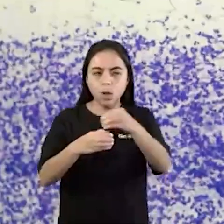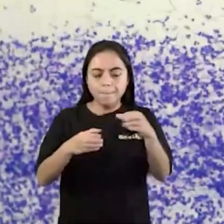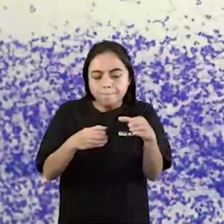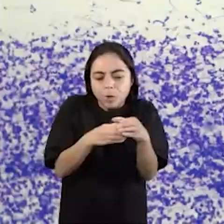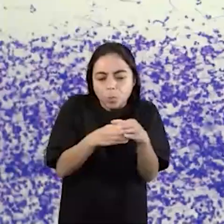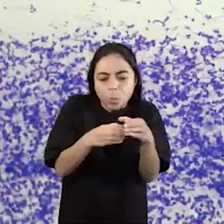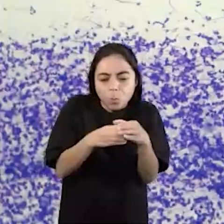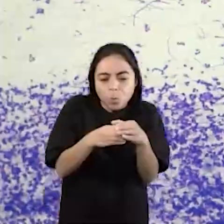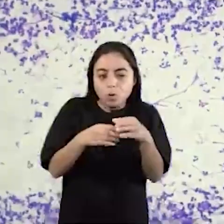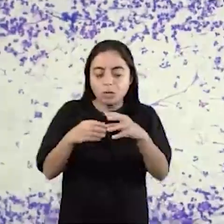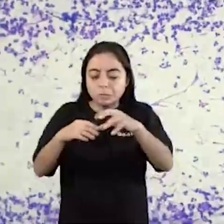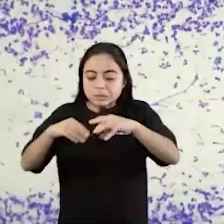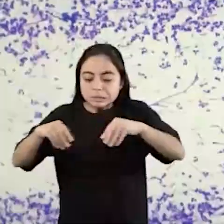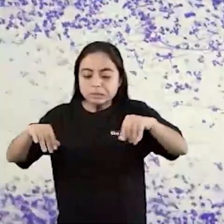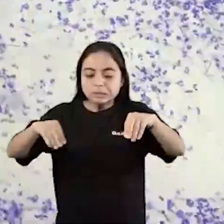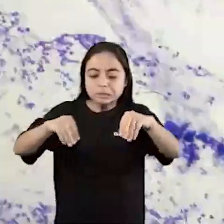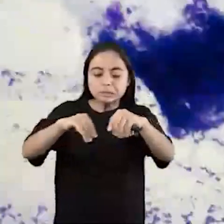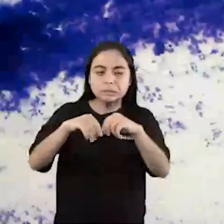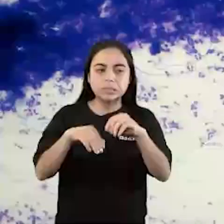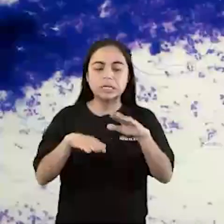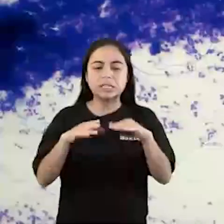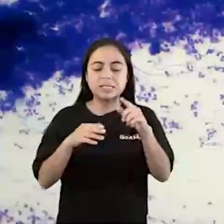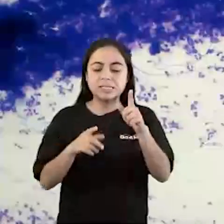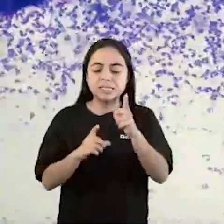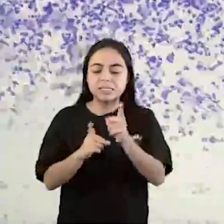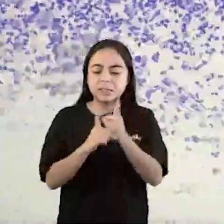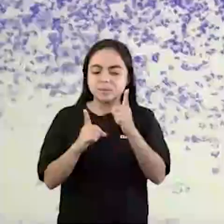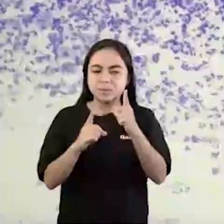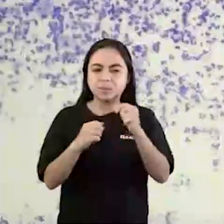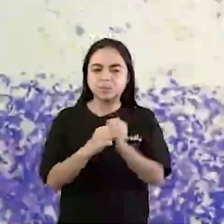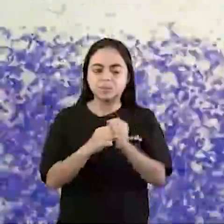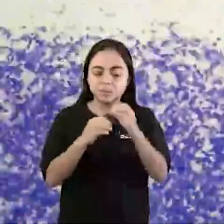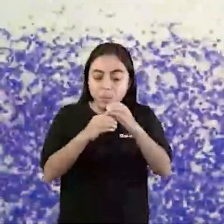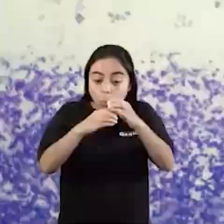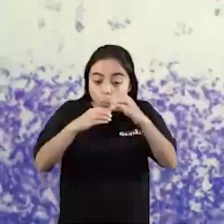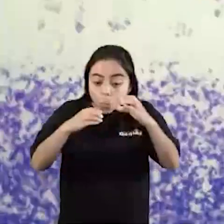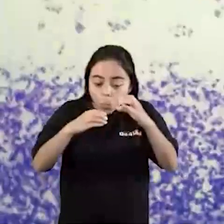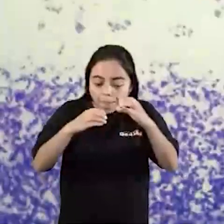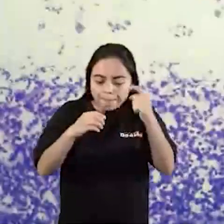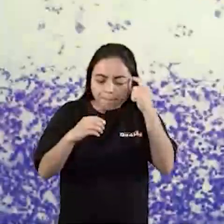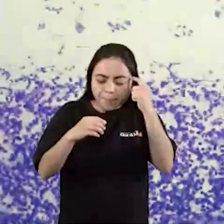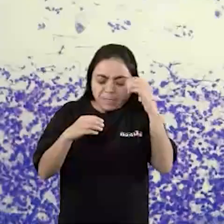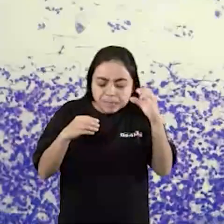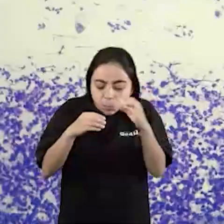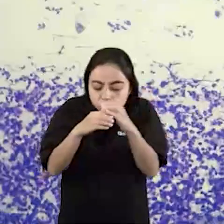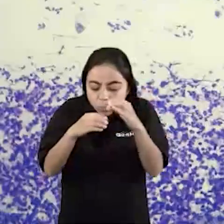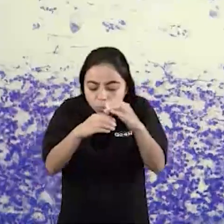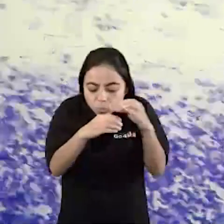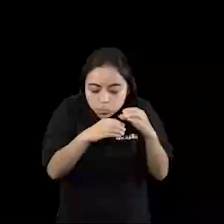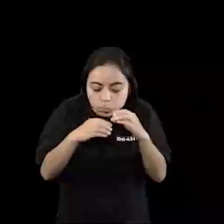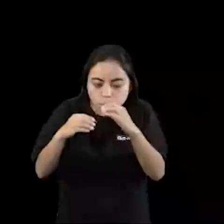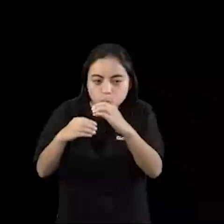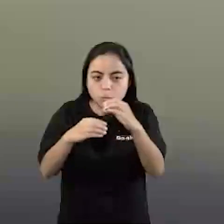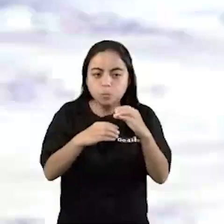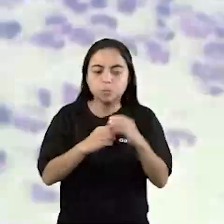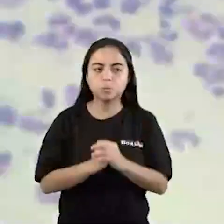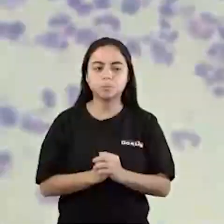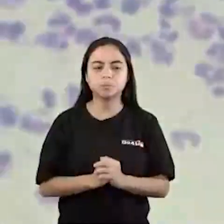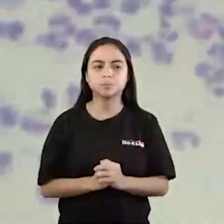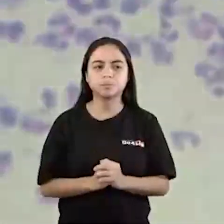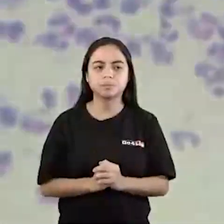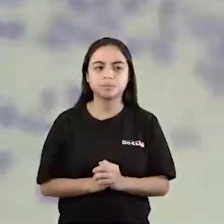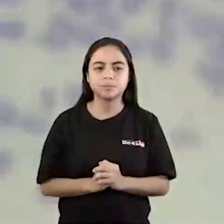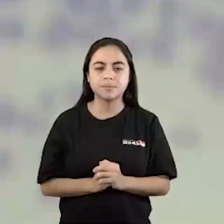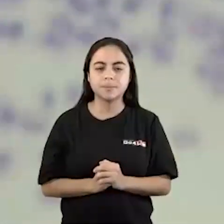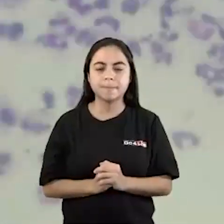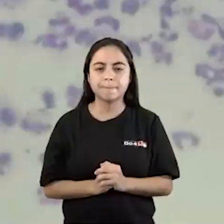aglomeradas, outras menos. A gente sempre, na objetiva de menor aumento, procura essas áreas de menor aglomeração.